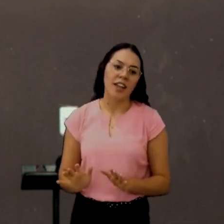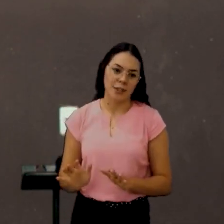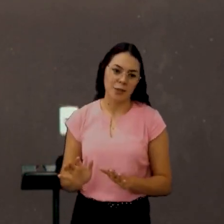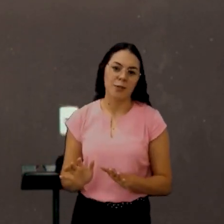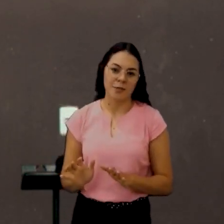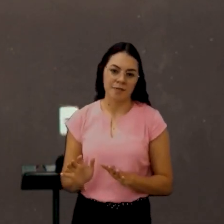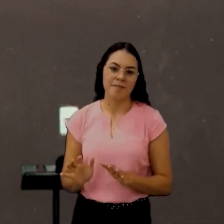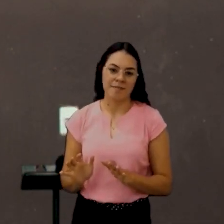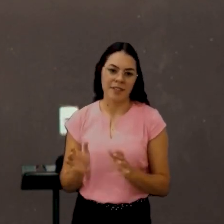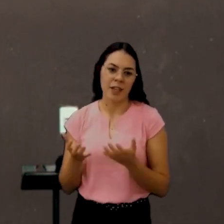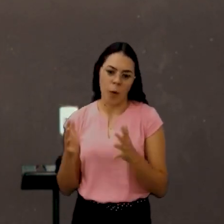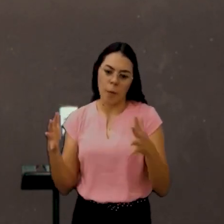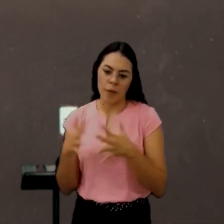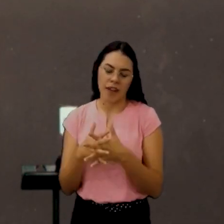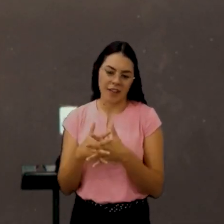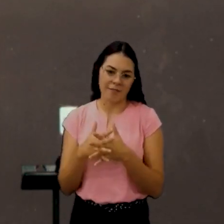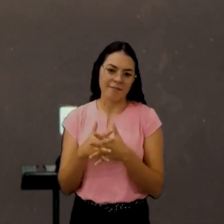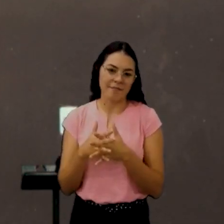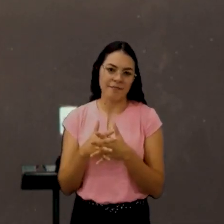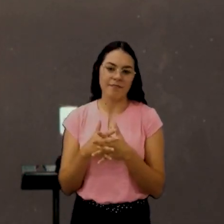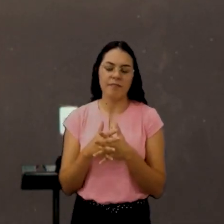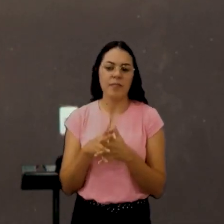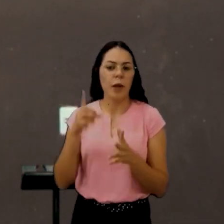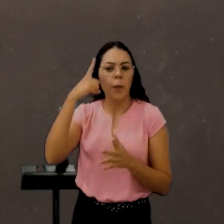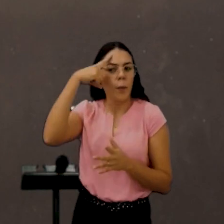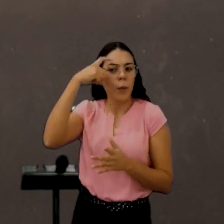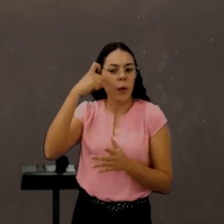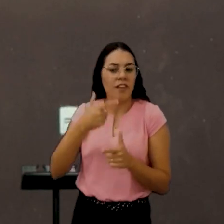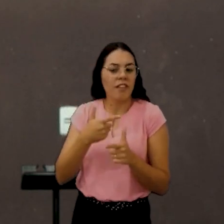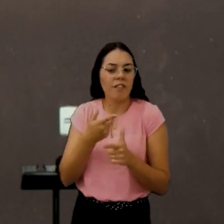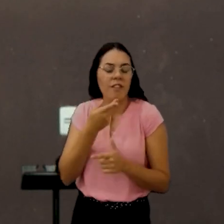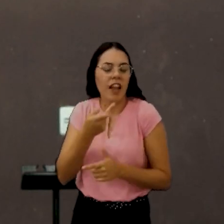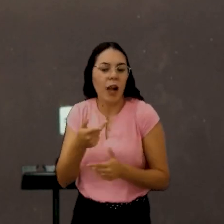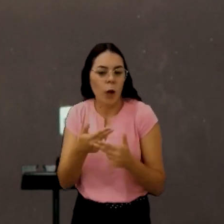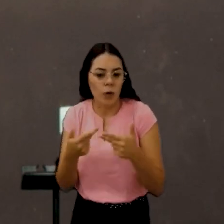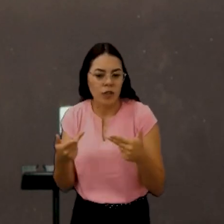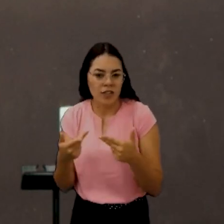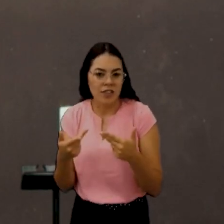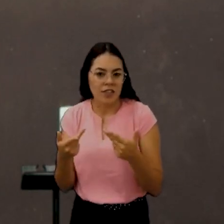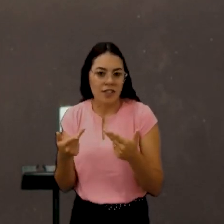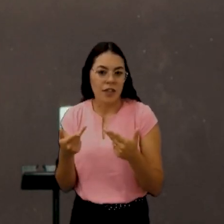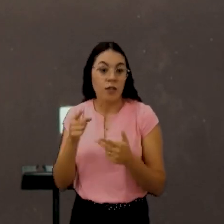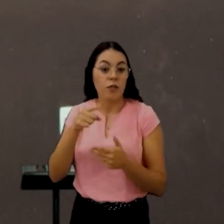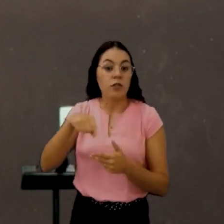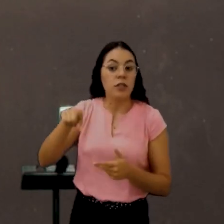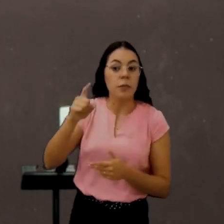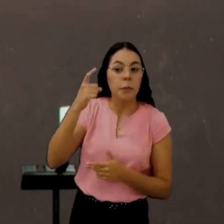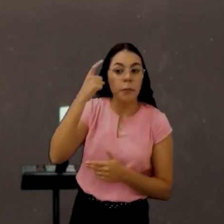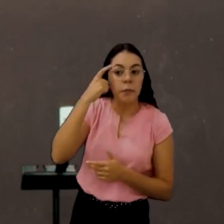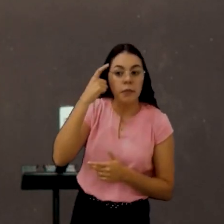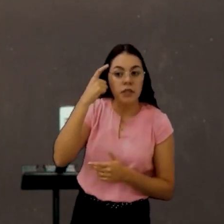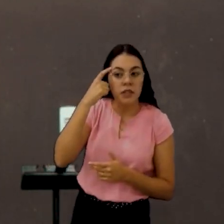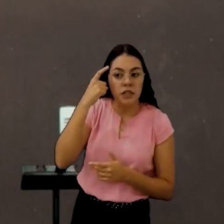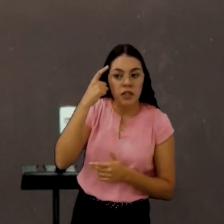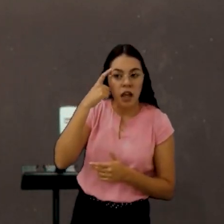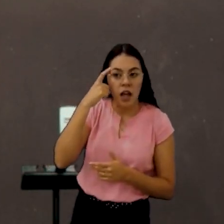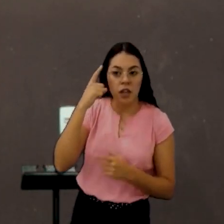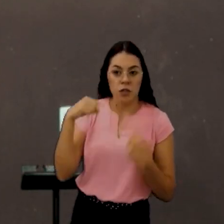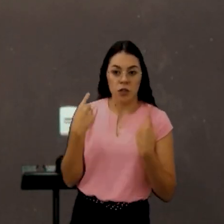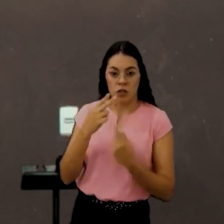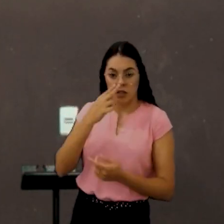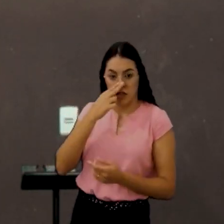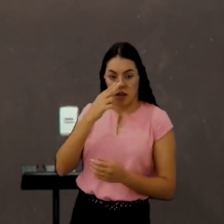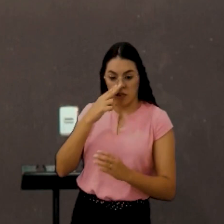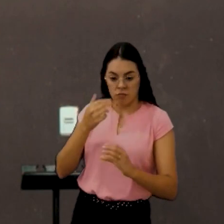era muito, muito complicado. Por que eu estou falando isso? Porque eu quero que você pense que quando nós somos